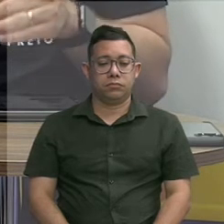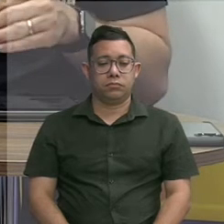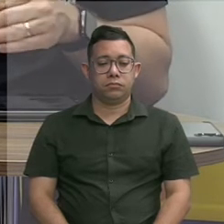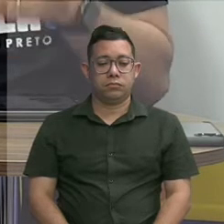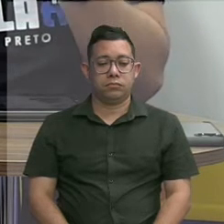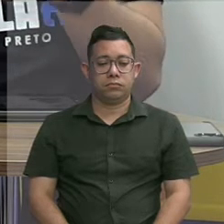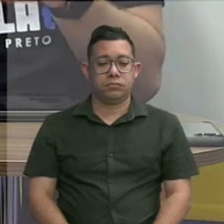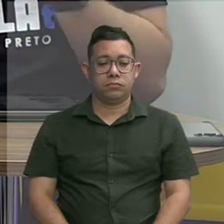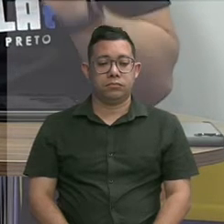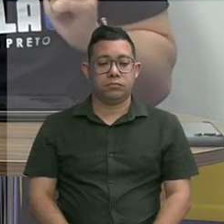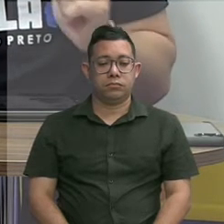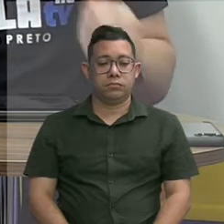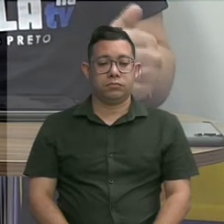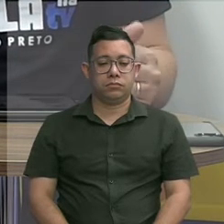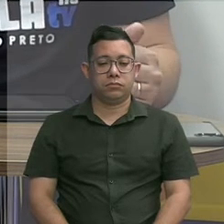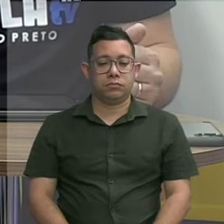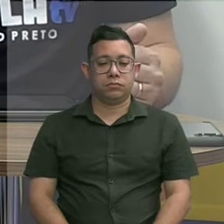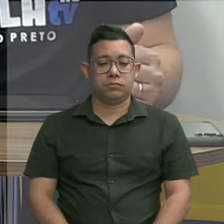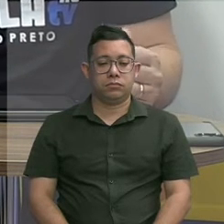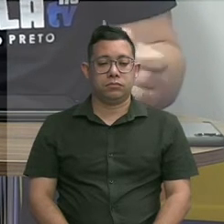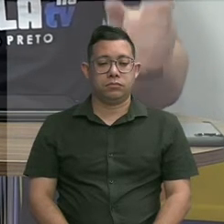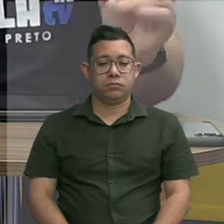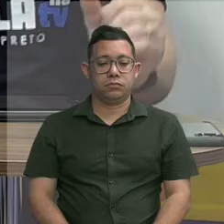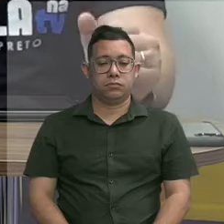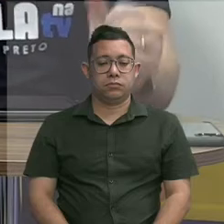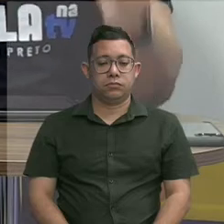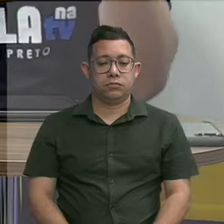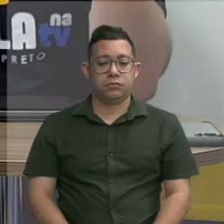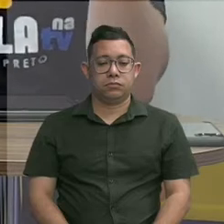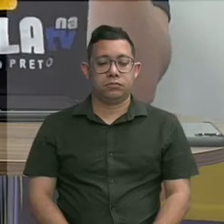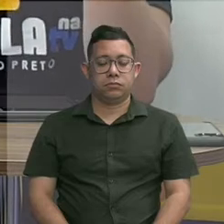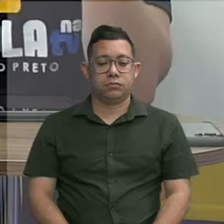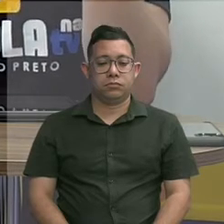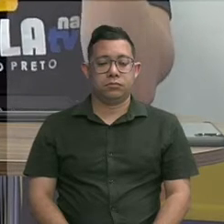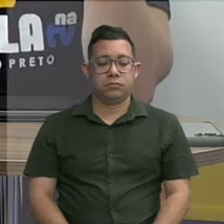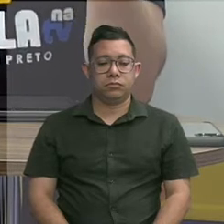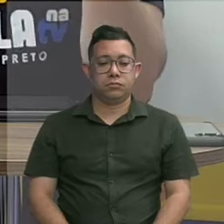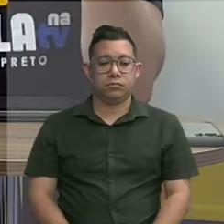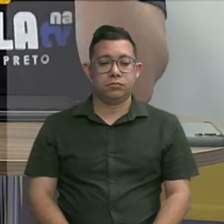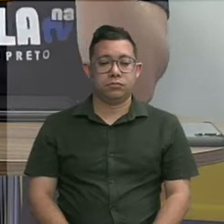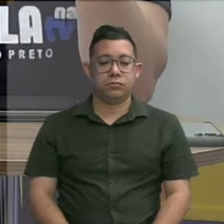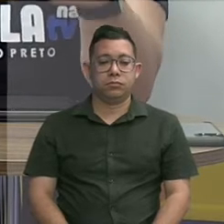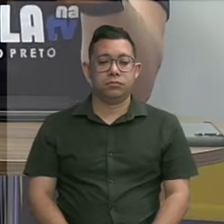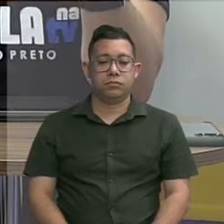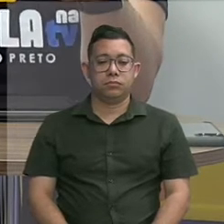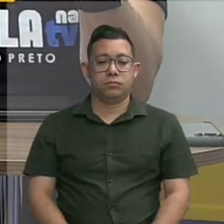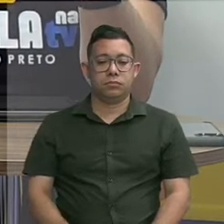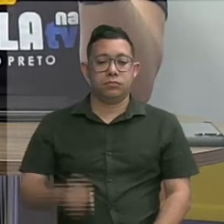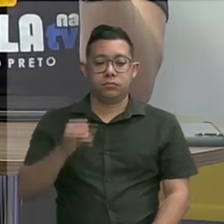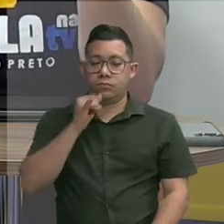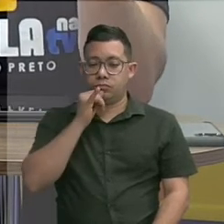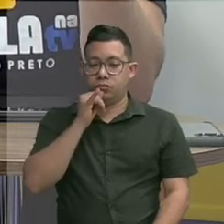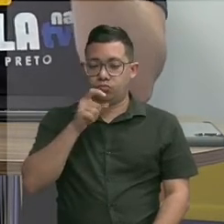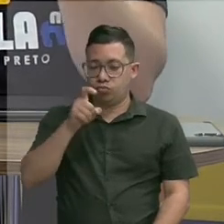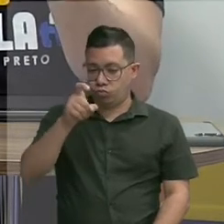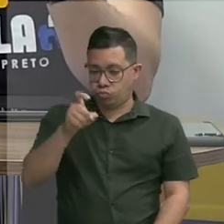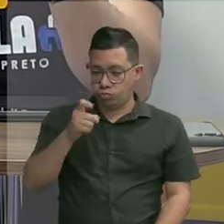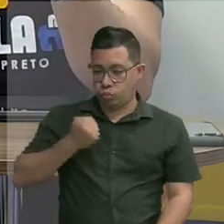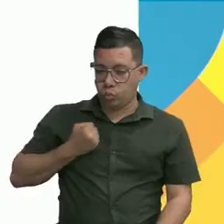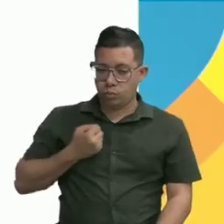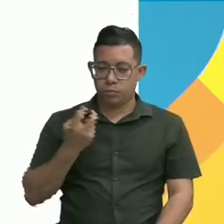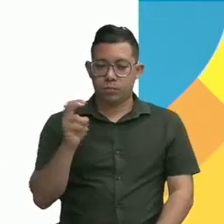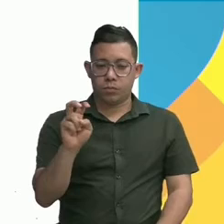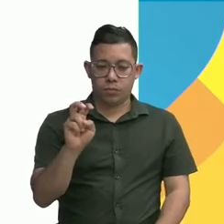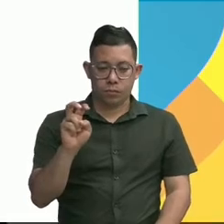largura e comprimento Tá bom vamos lá que a gente atribui a x por exemplo número 5 e